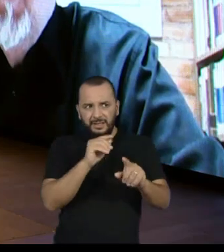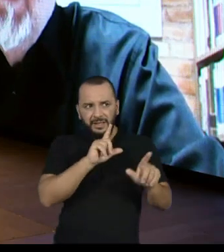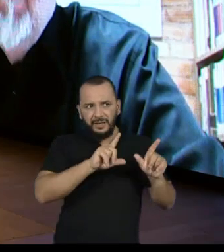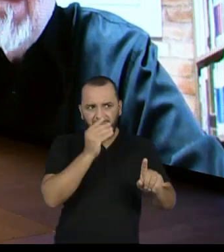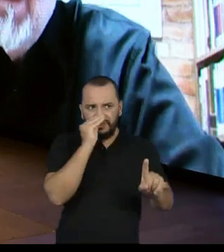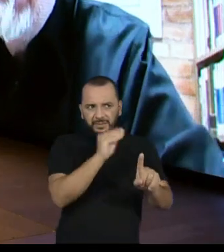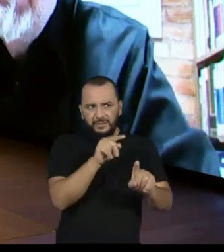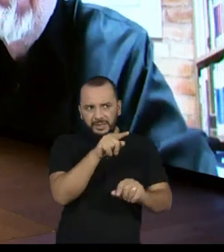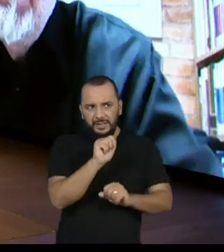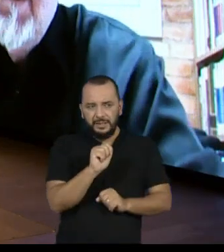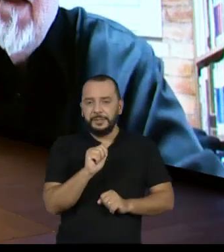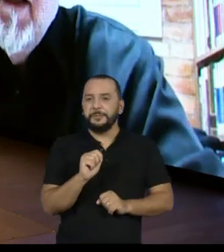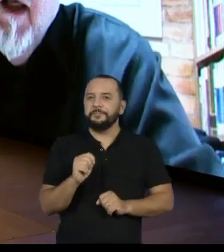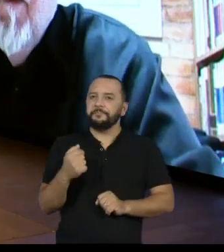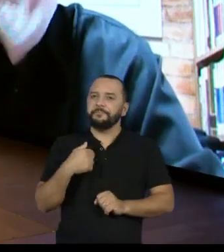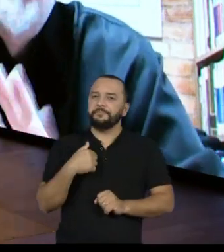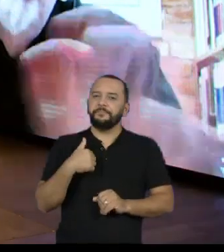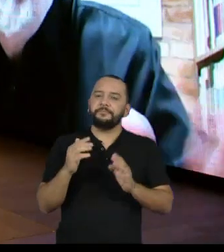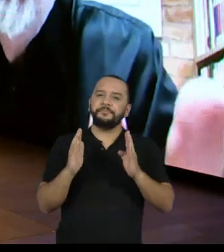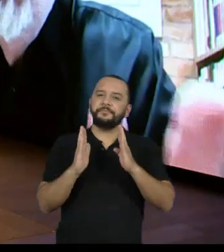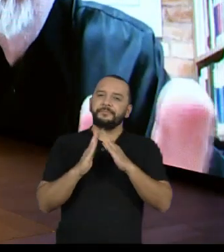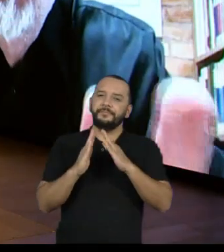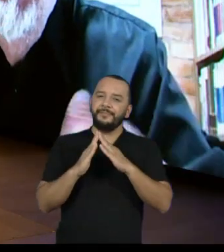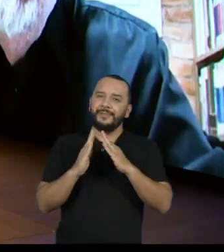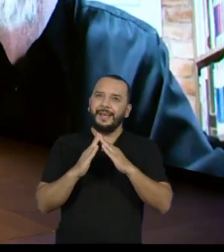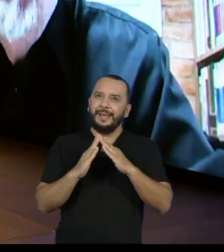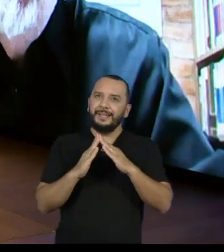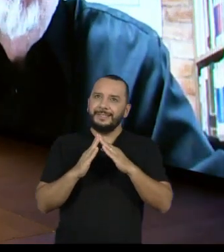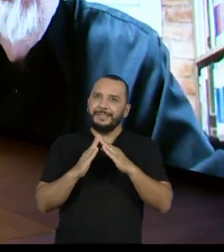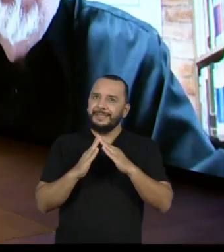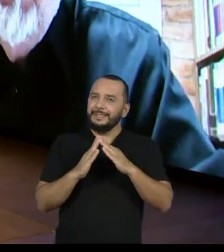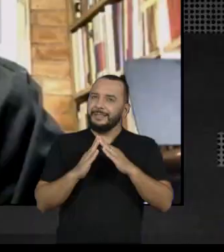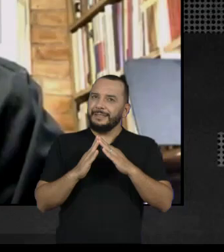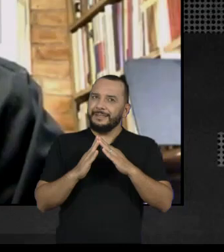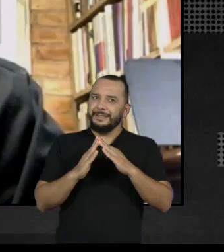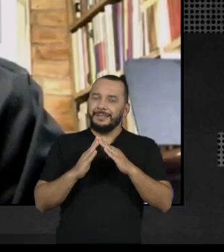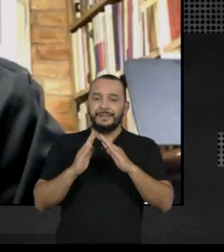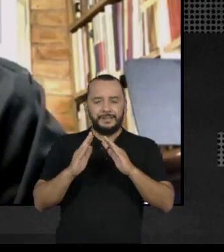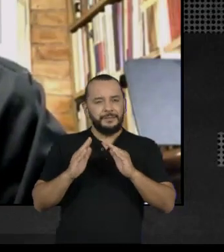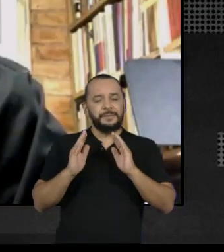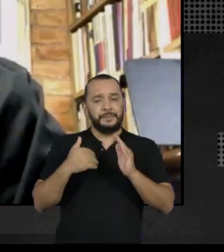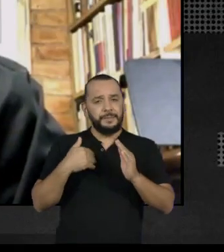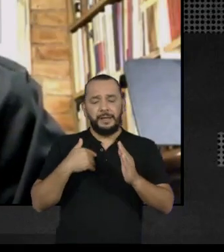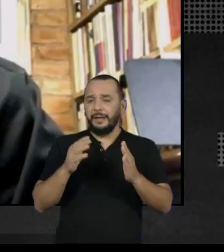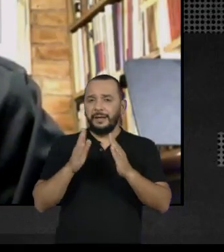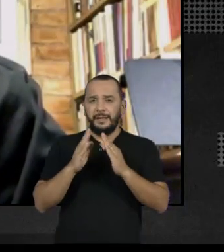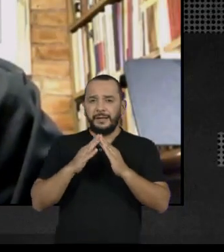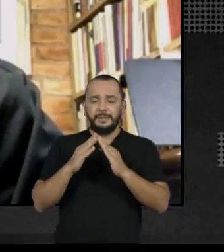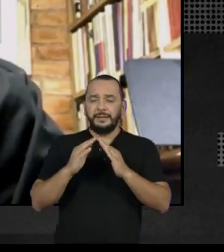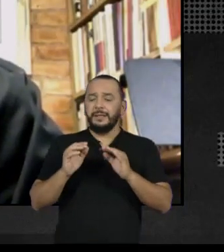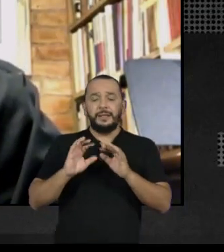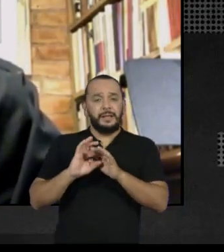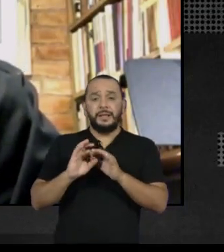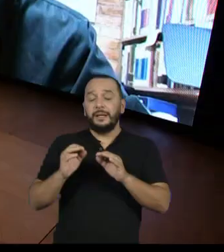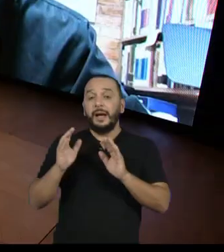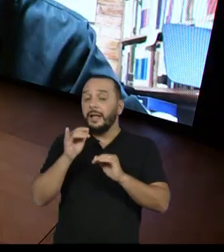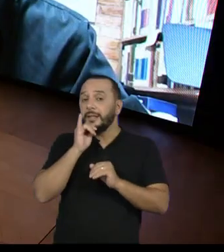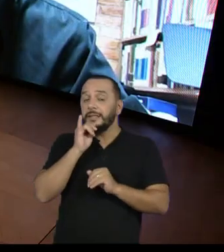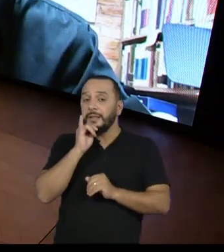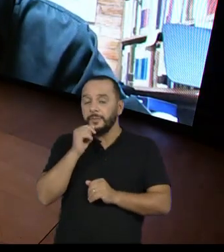nessa possibilidade e, assim, sofreu alguma rejeição, tanto por parte do pessoal do teatro ou da